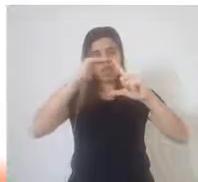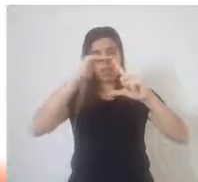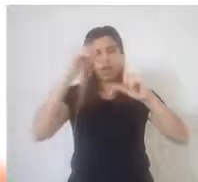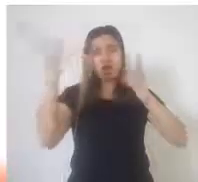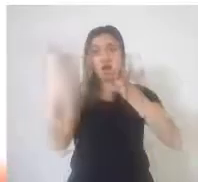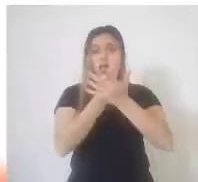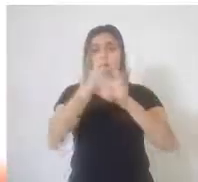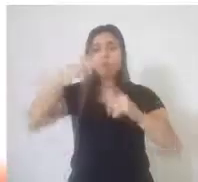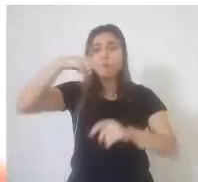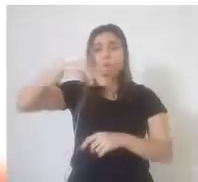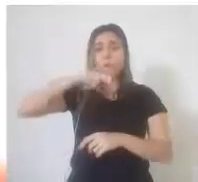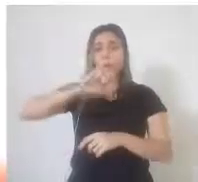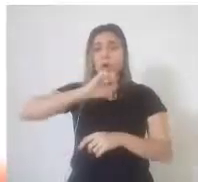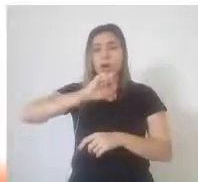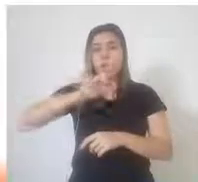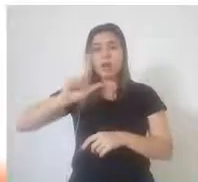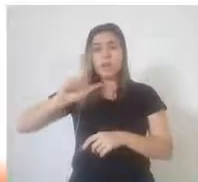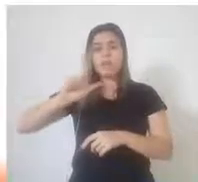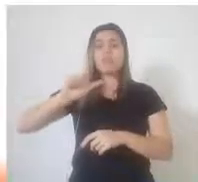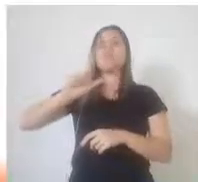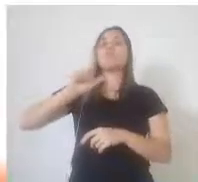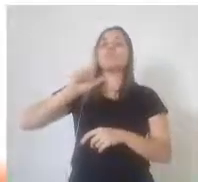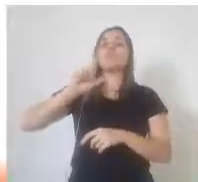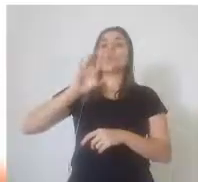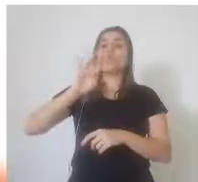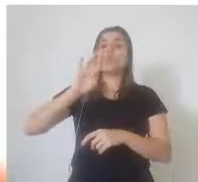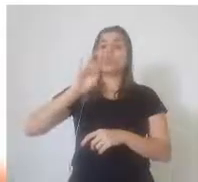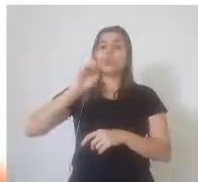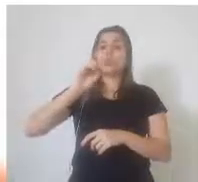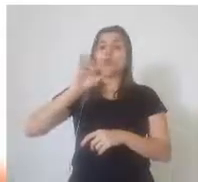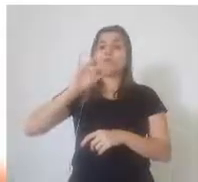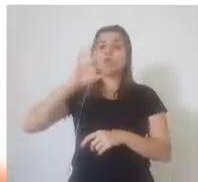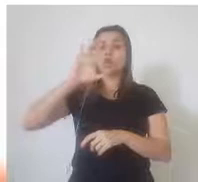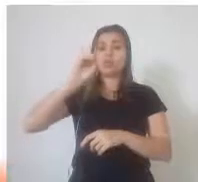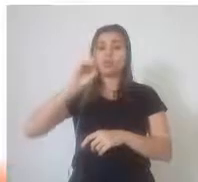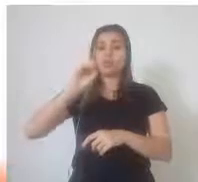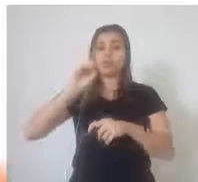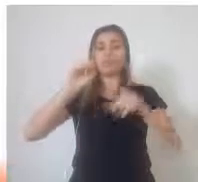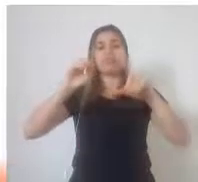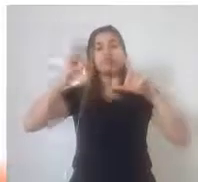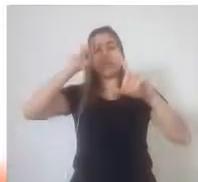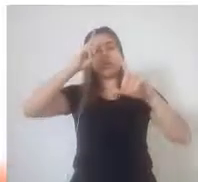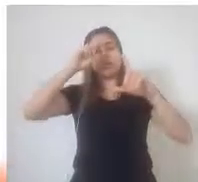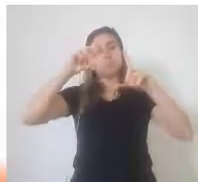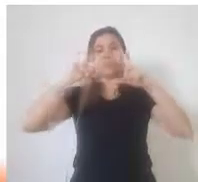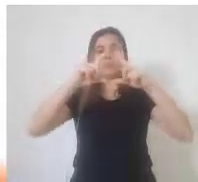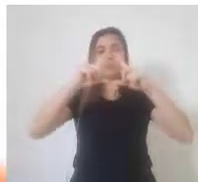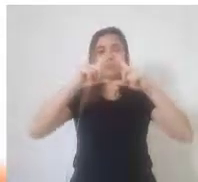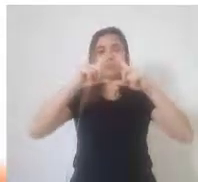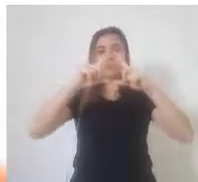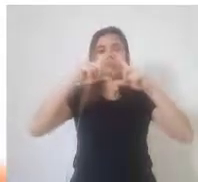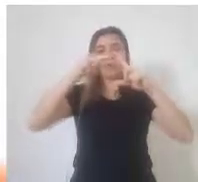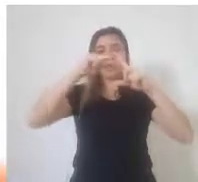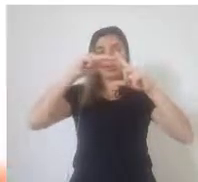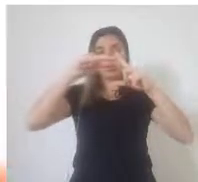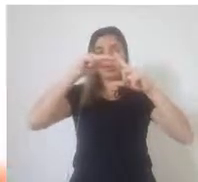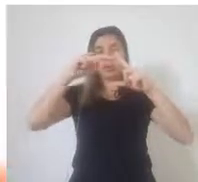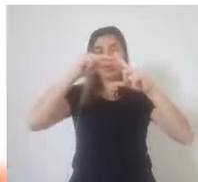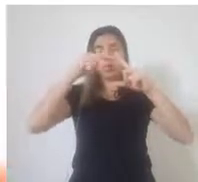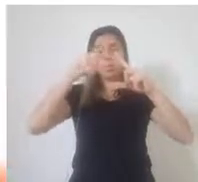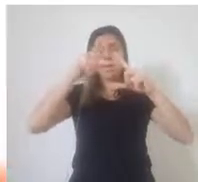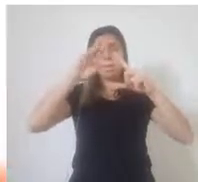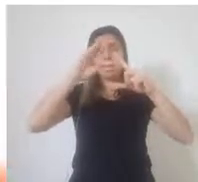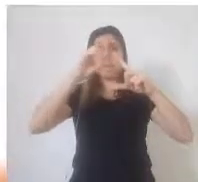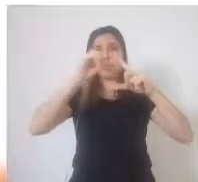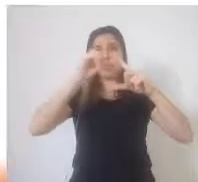um nível trófico. O primeiro degrau são os produtores, o segundo degrau, os consumidores primários, e